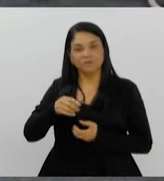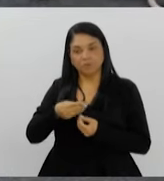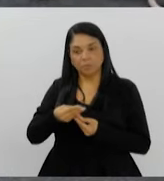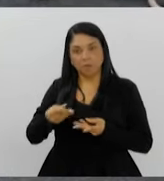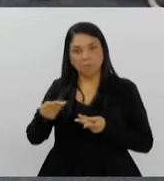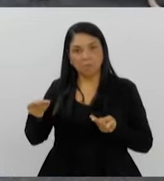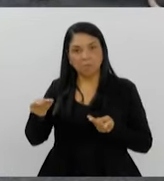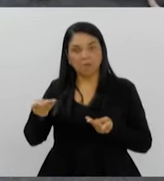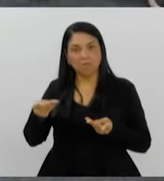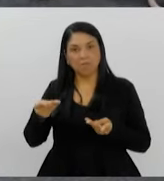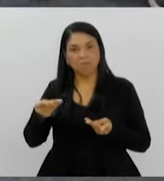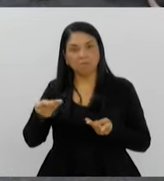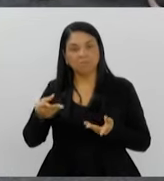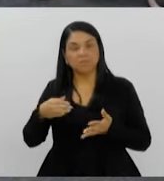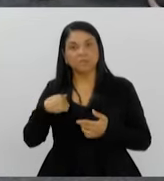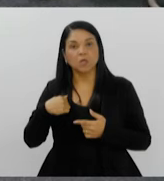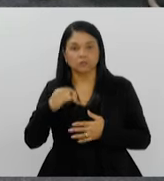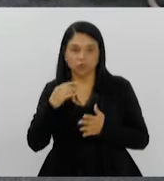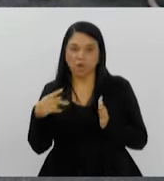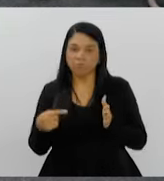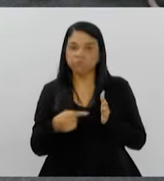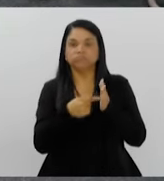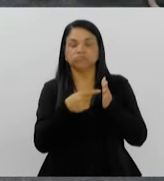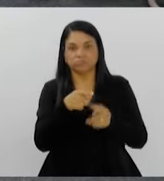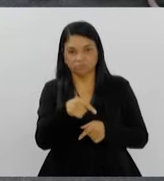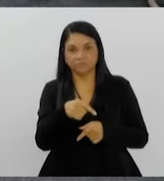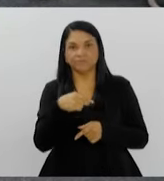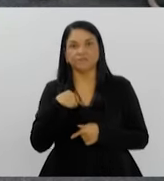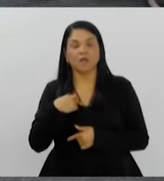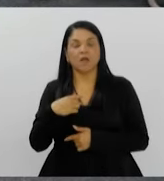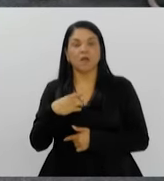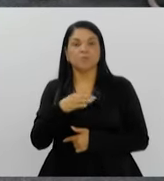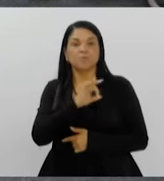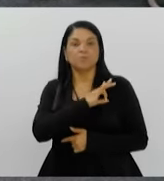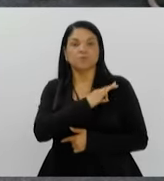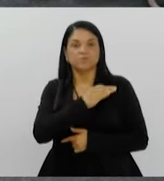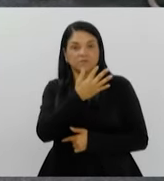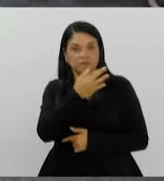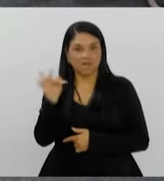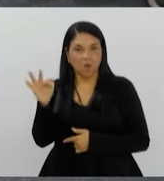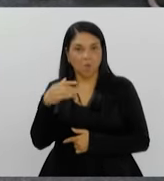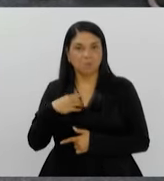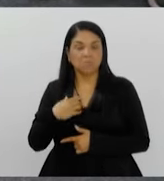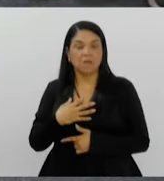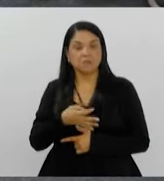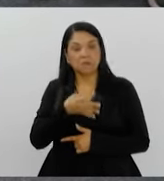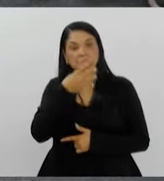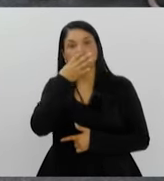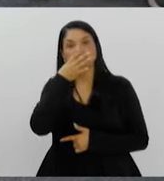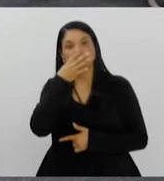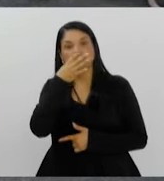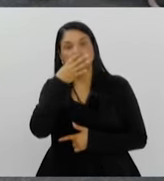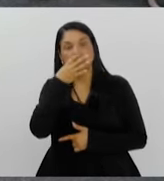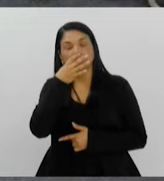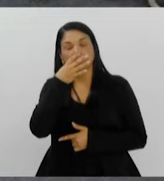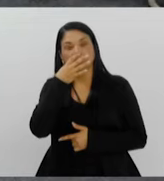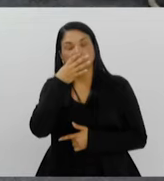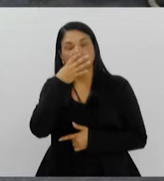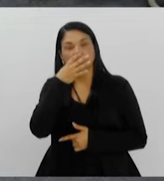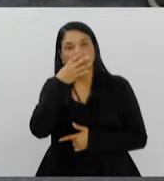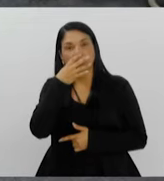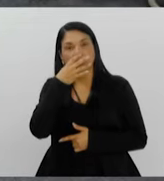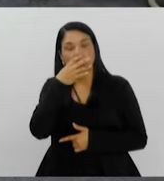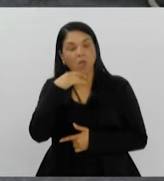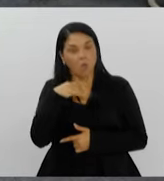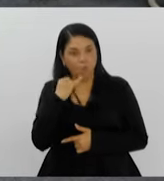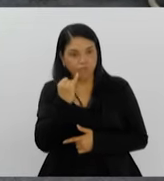excelência que eu já notifiquei a polícia federal mas PME no mesmo instante em